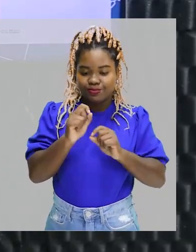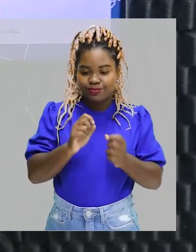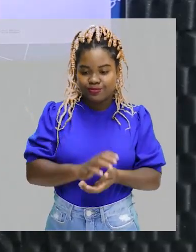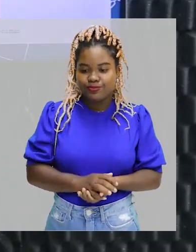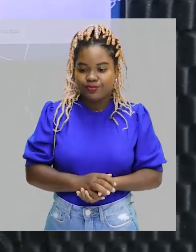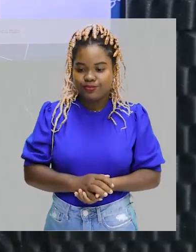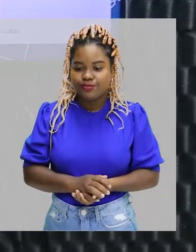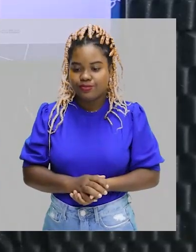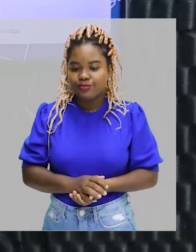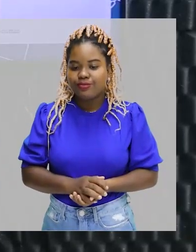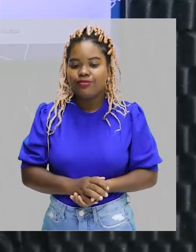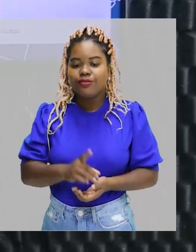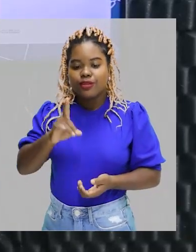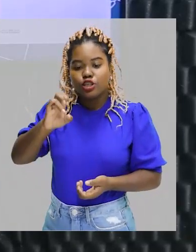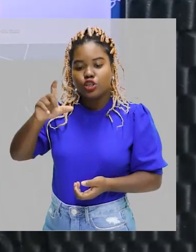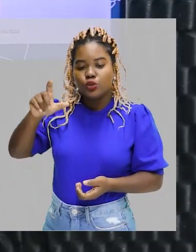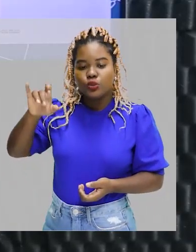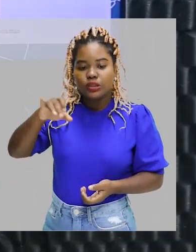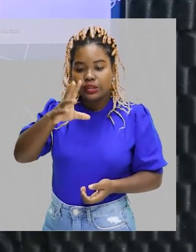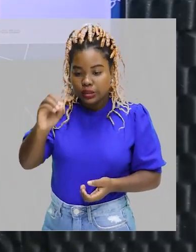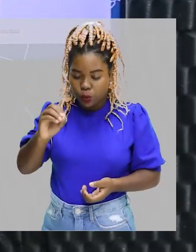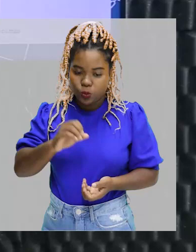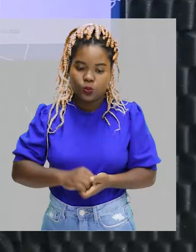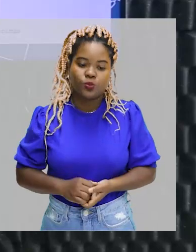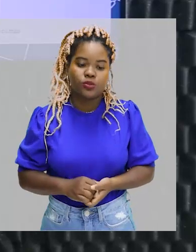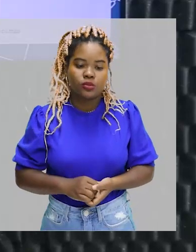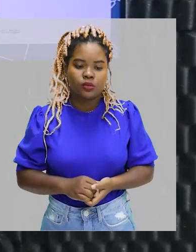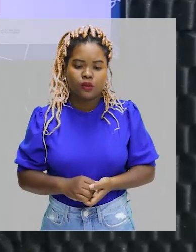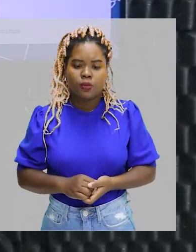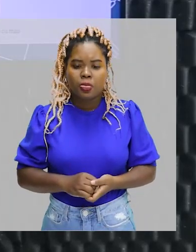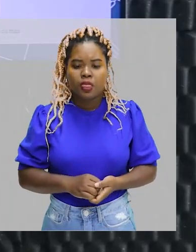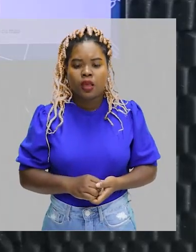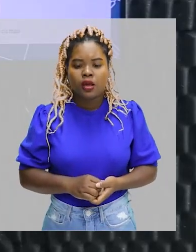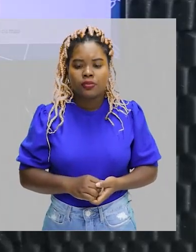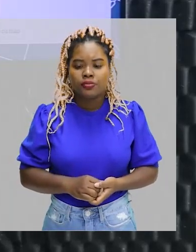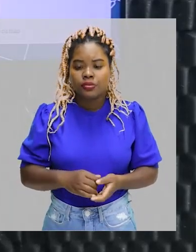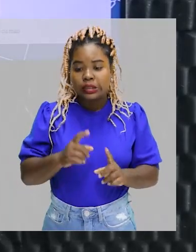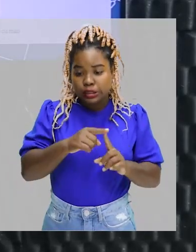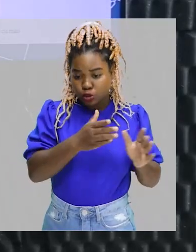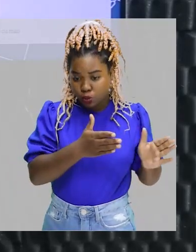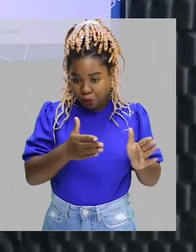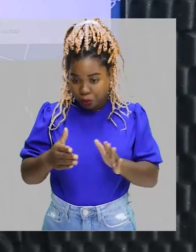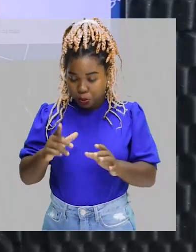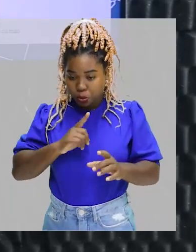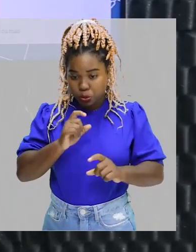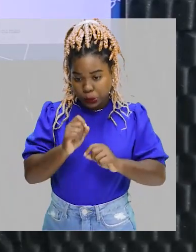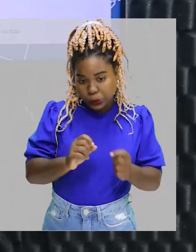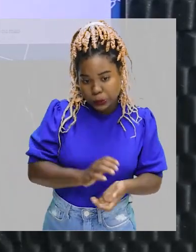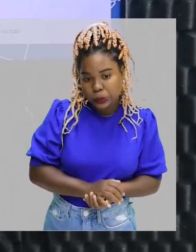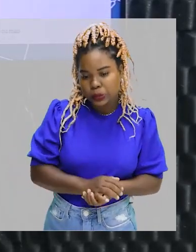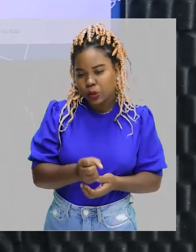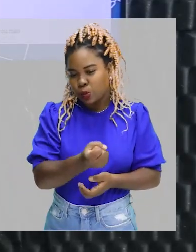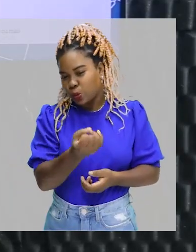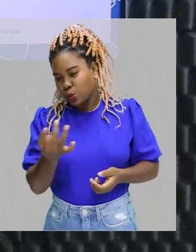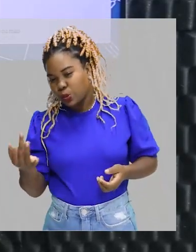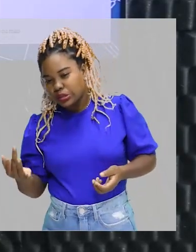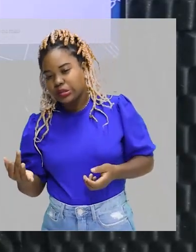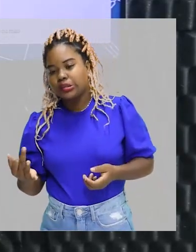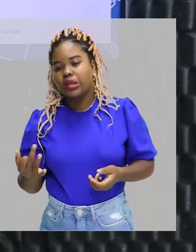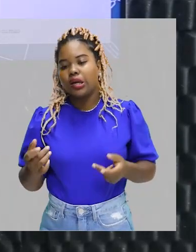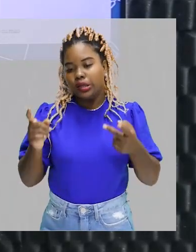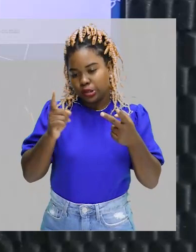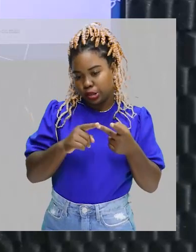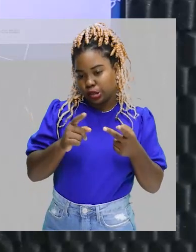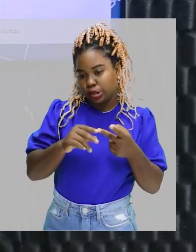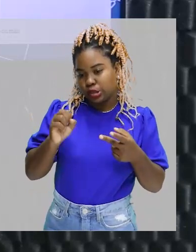uma diluição. Nesse procedimento, a quantidade de solvente é aumentada e